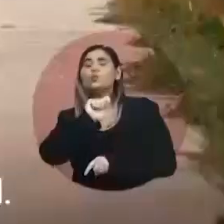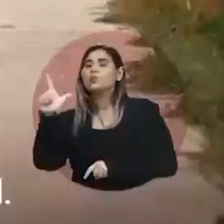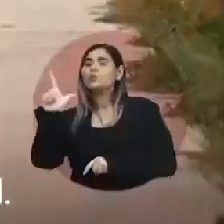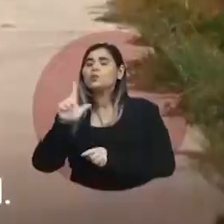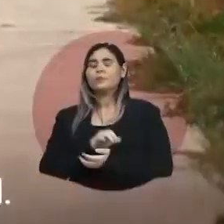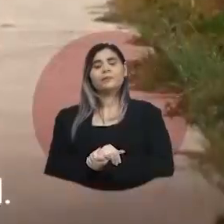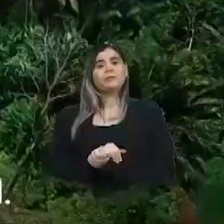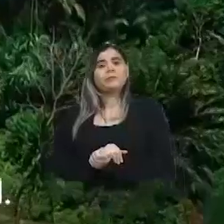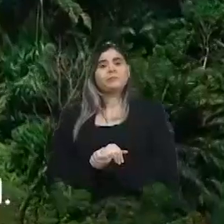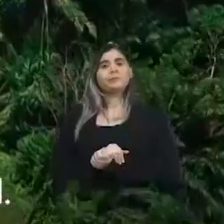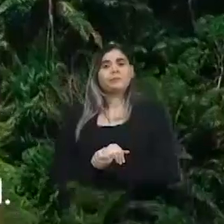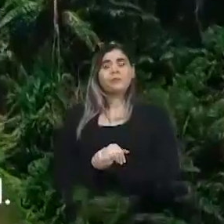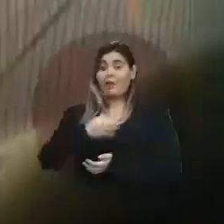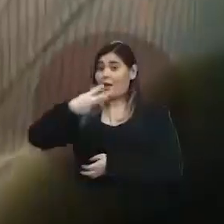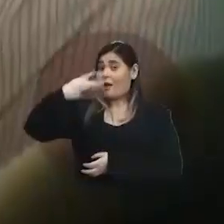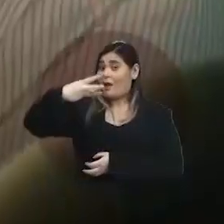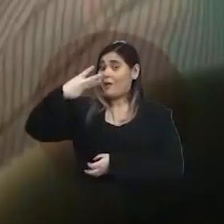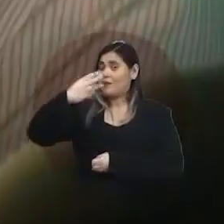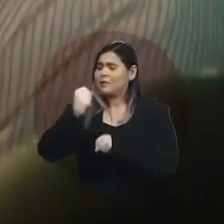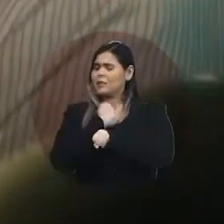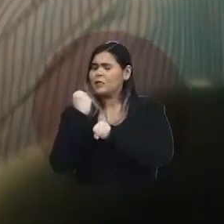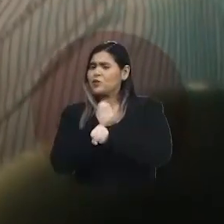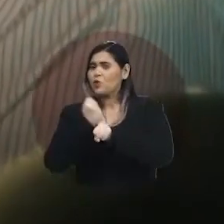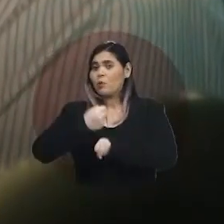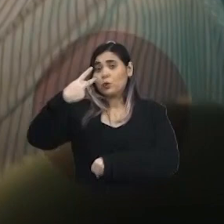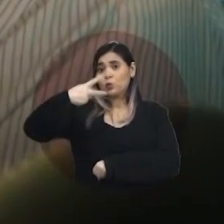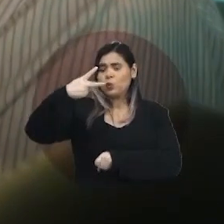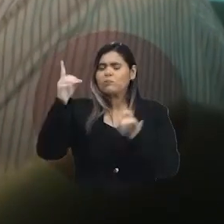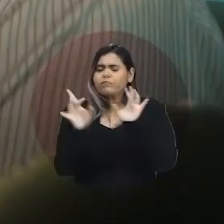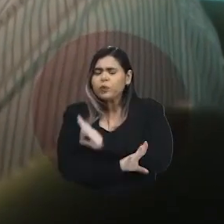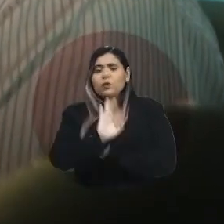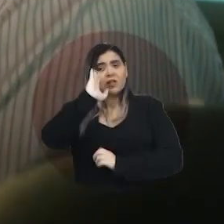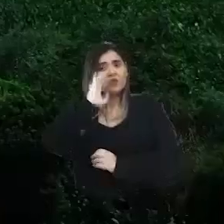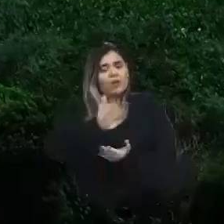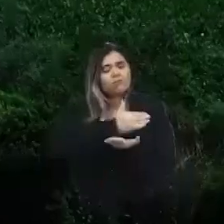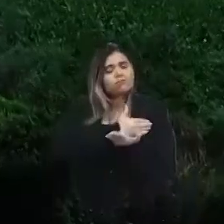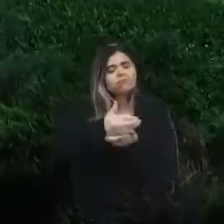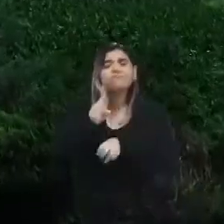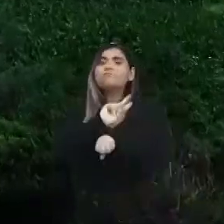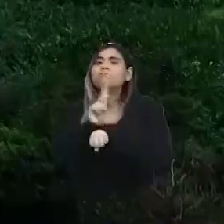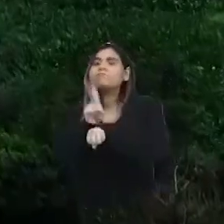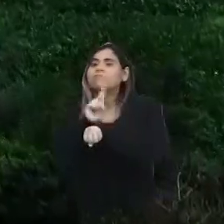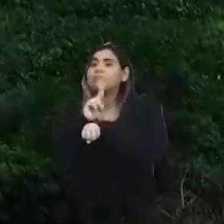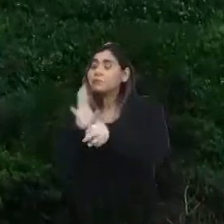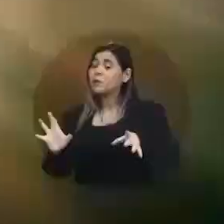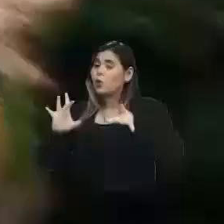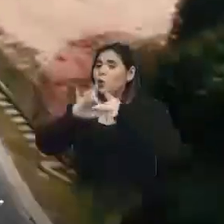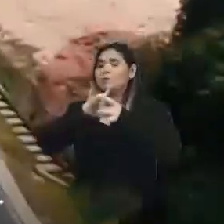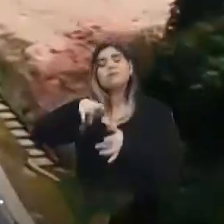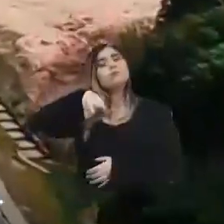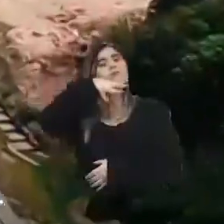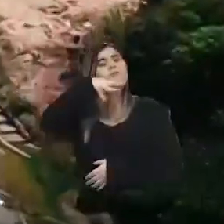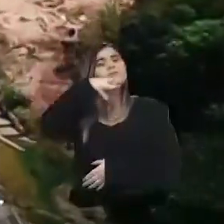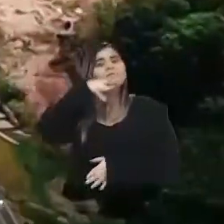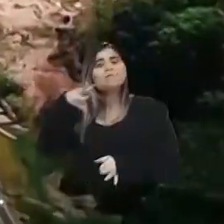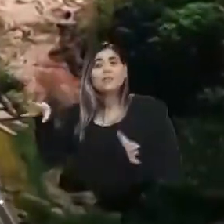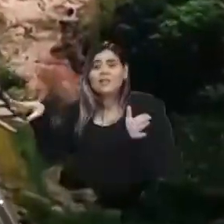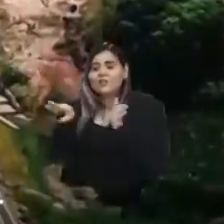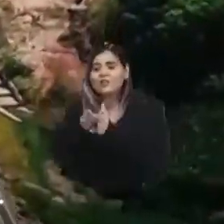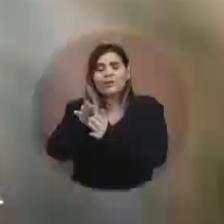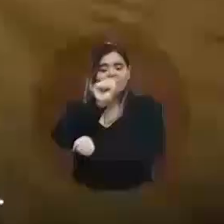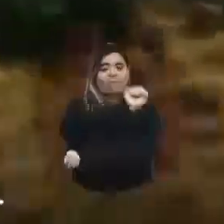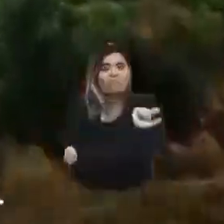Zona Sul. Das 3 etapas das obras, 2 estão concluídas, começando pelo Valentina, passando por